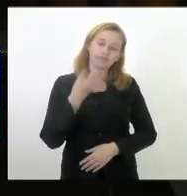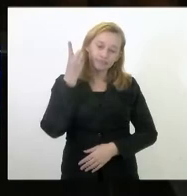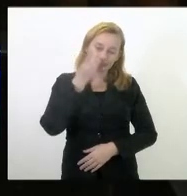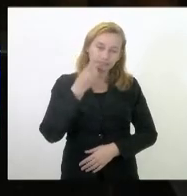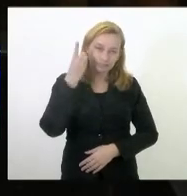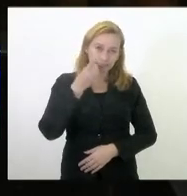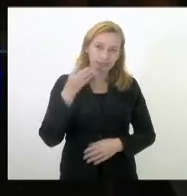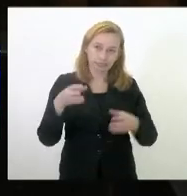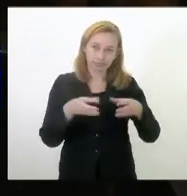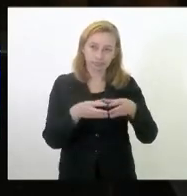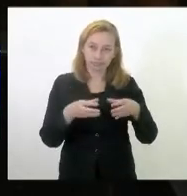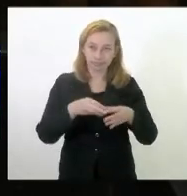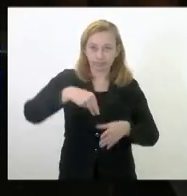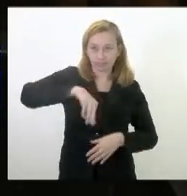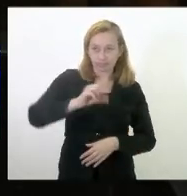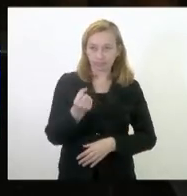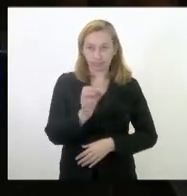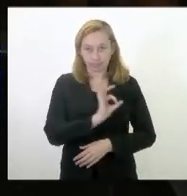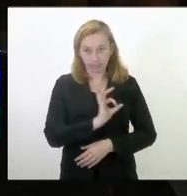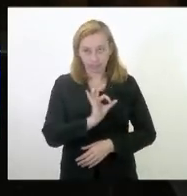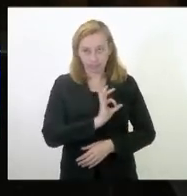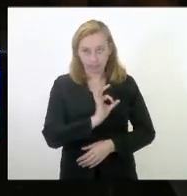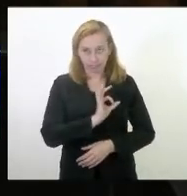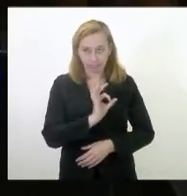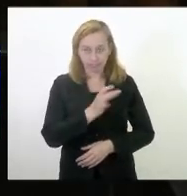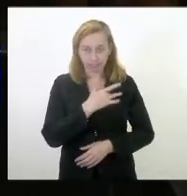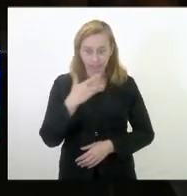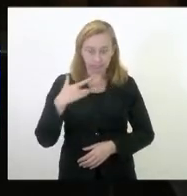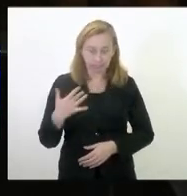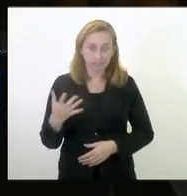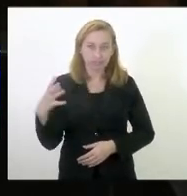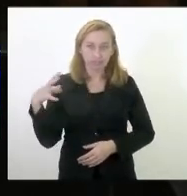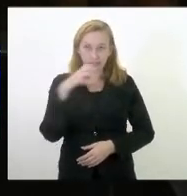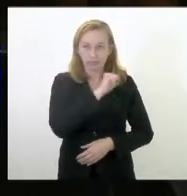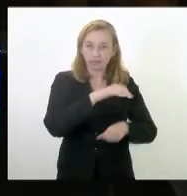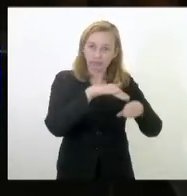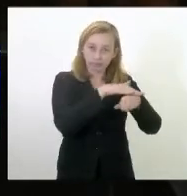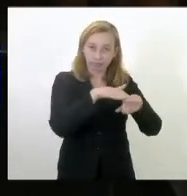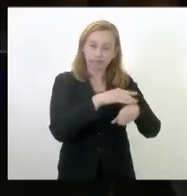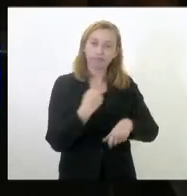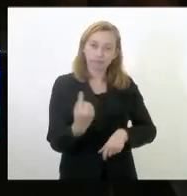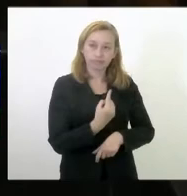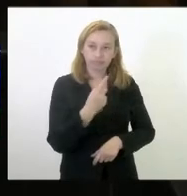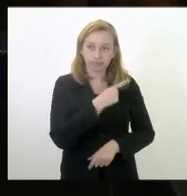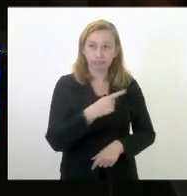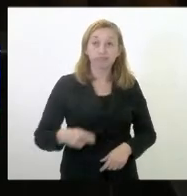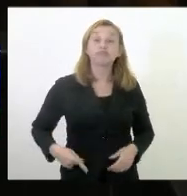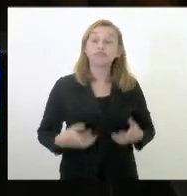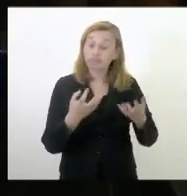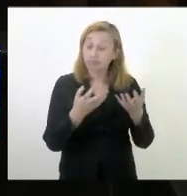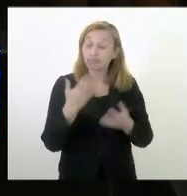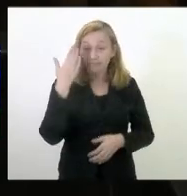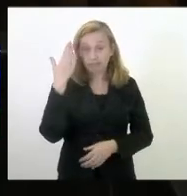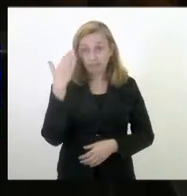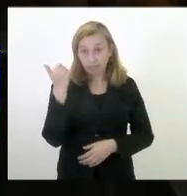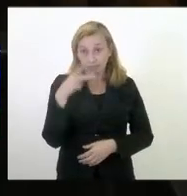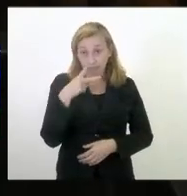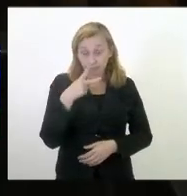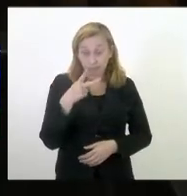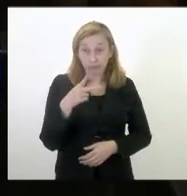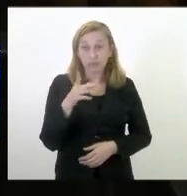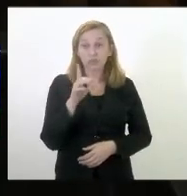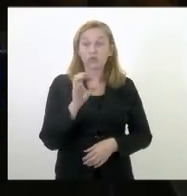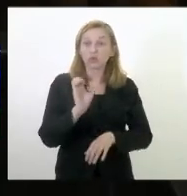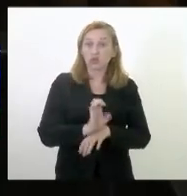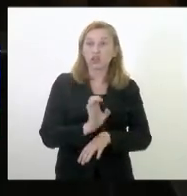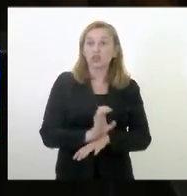Comissão de Saúde, tramitar em regime de urgência, conversando com o nosso presidente. Eu queria dizer que o Estado só se justifica